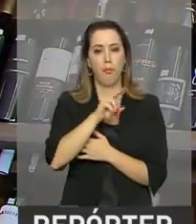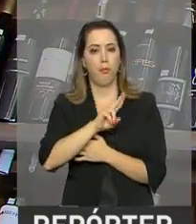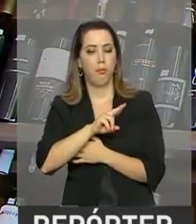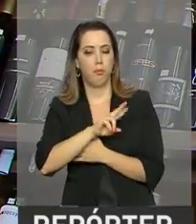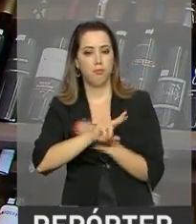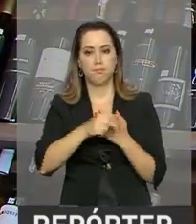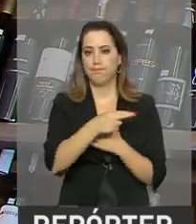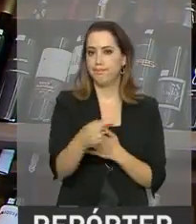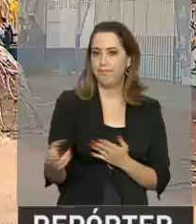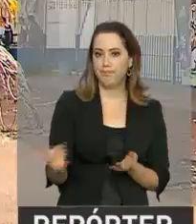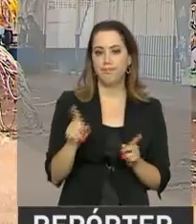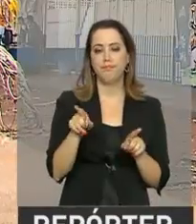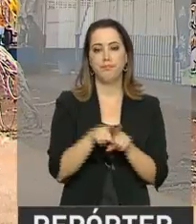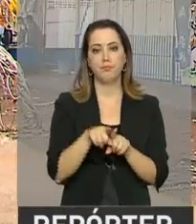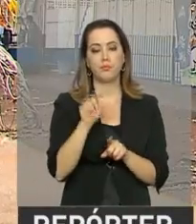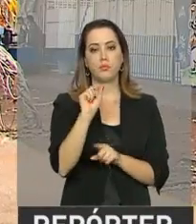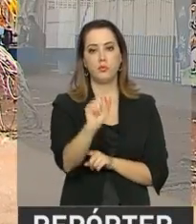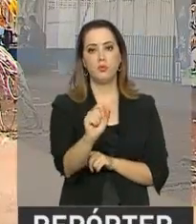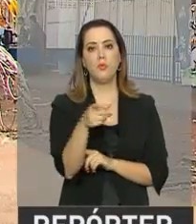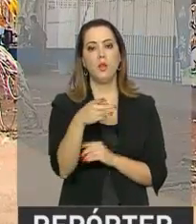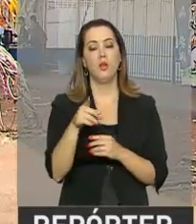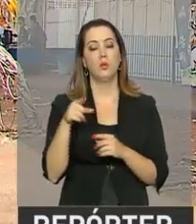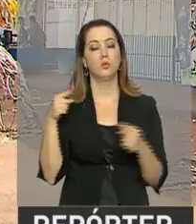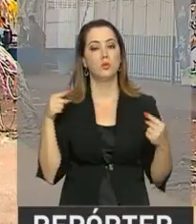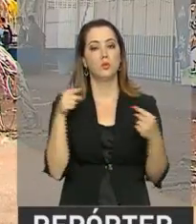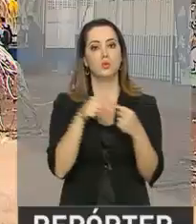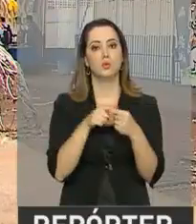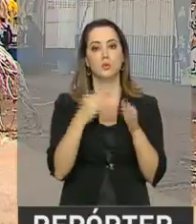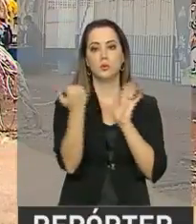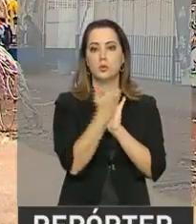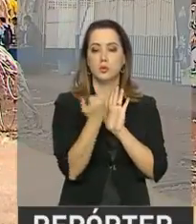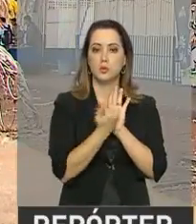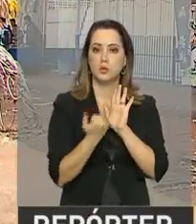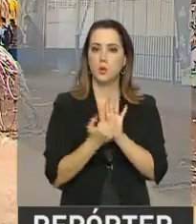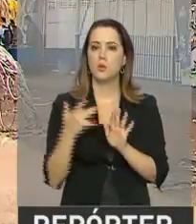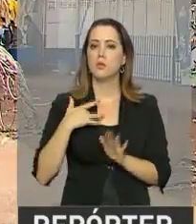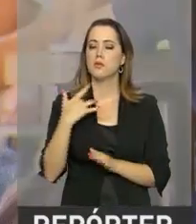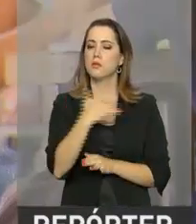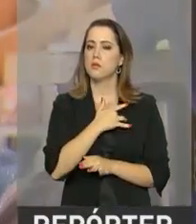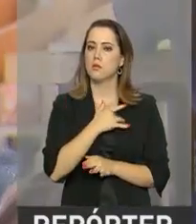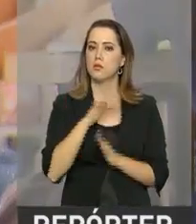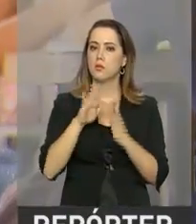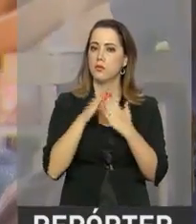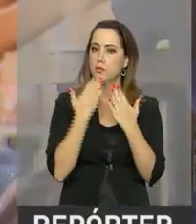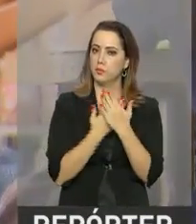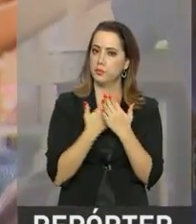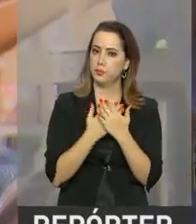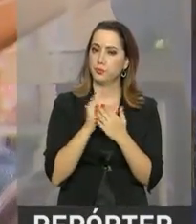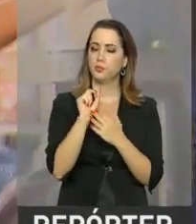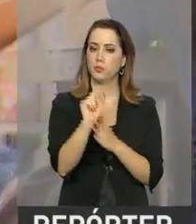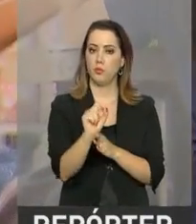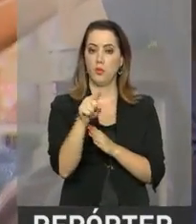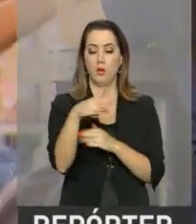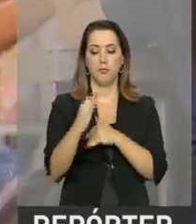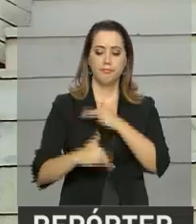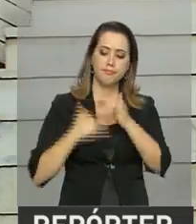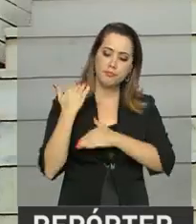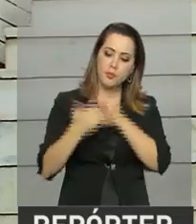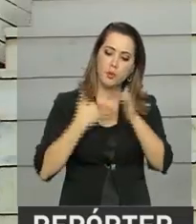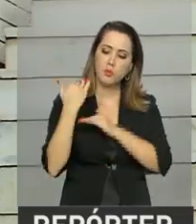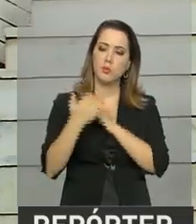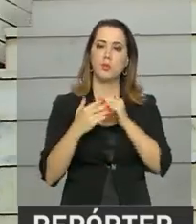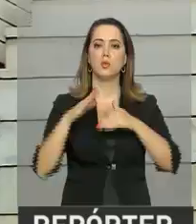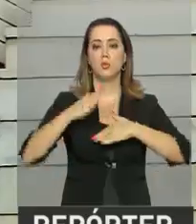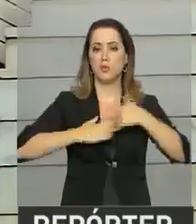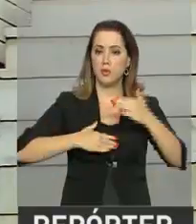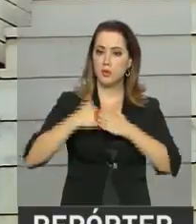objetivos do programa saúde na escola dos Ministérios da saúde e da educação A ideia é promover a e